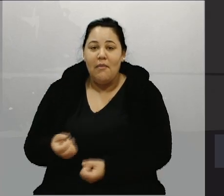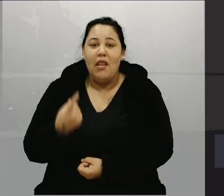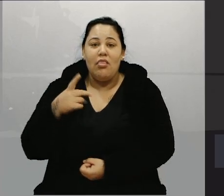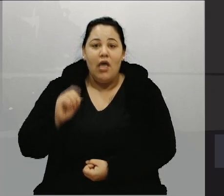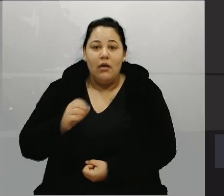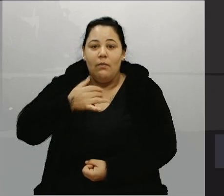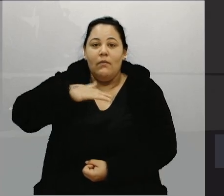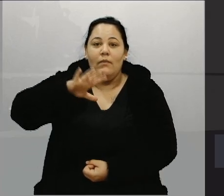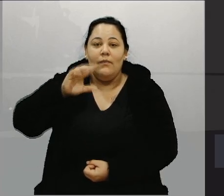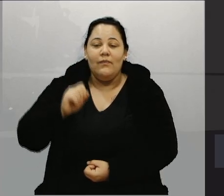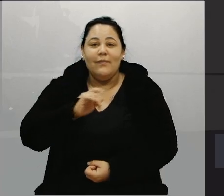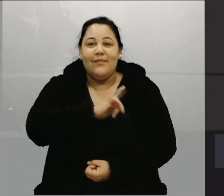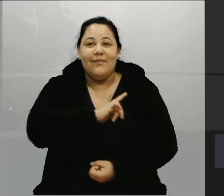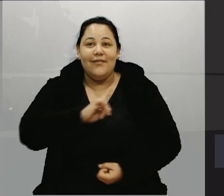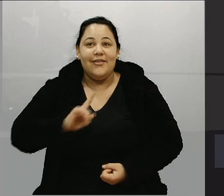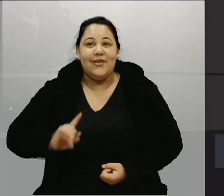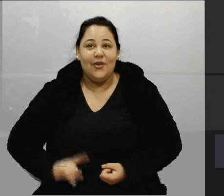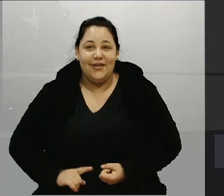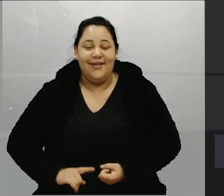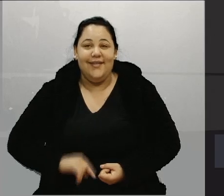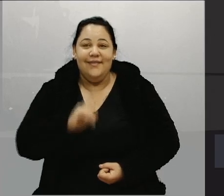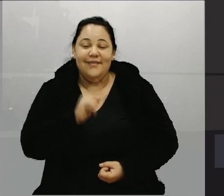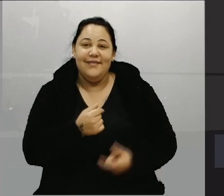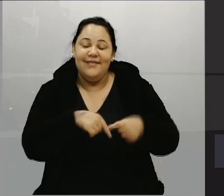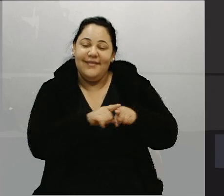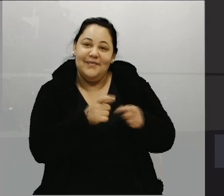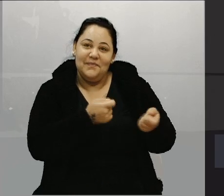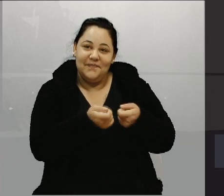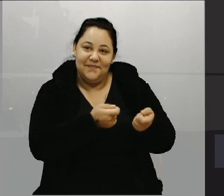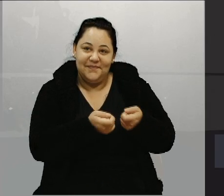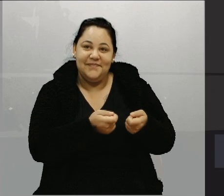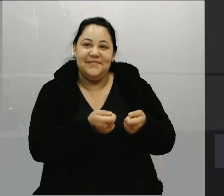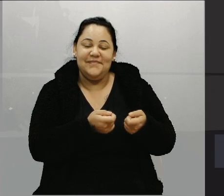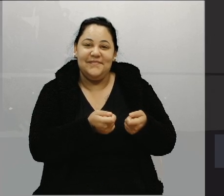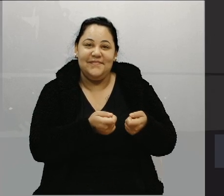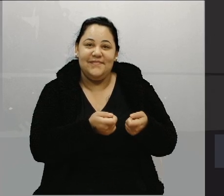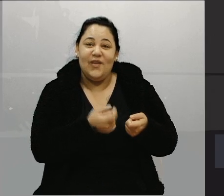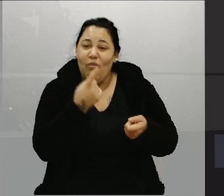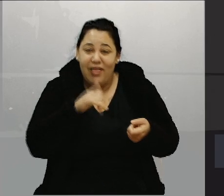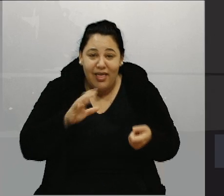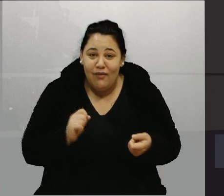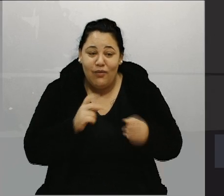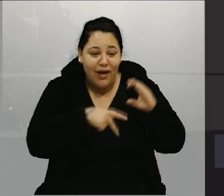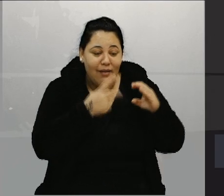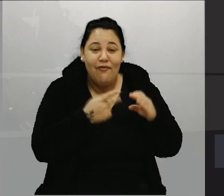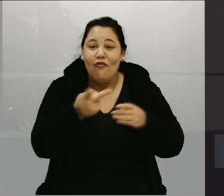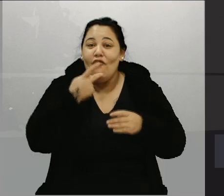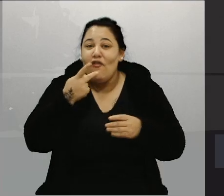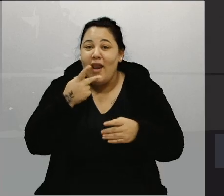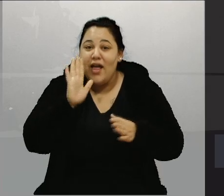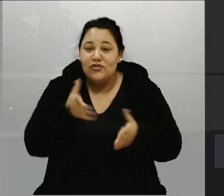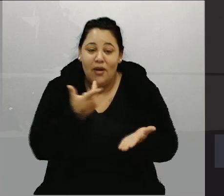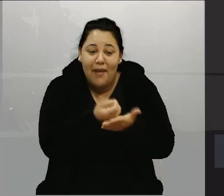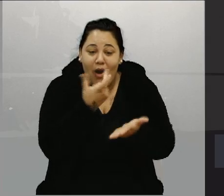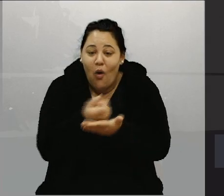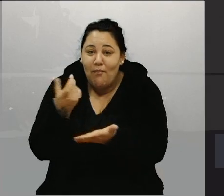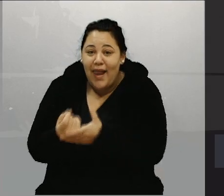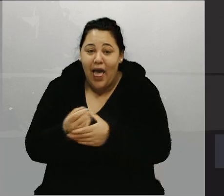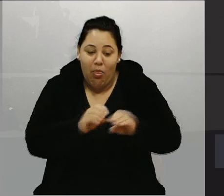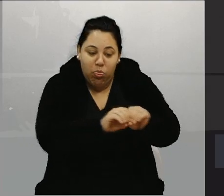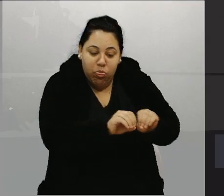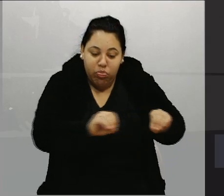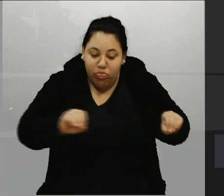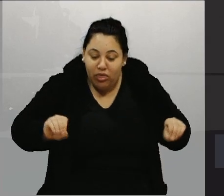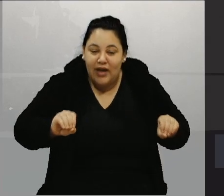federal. Tem que fazer. 1 milhão da Câmara. Foi dito que era para comprar um pouco de cano, ali é